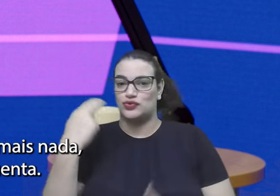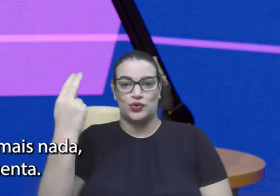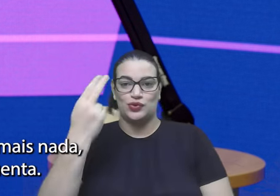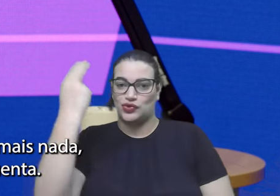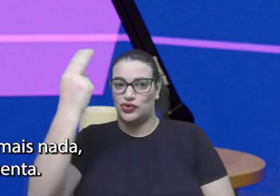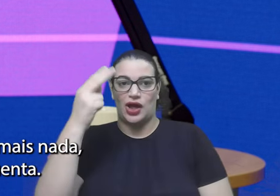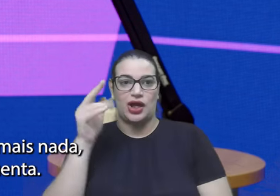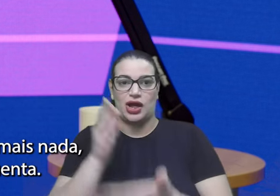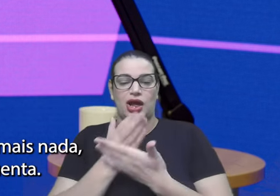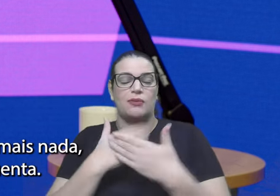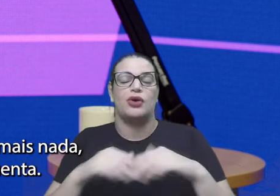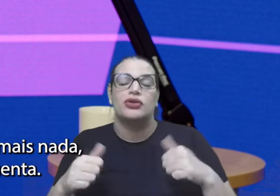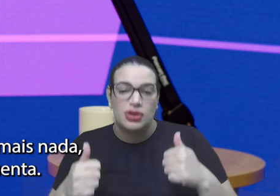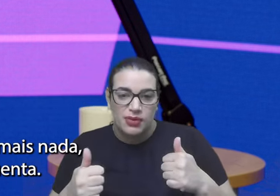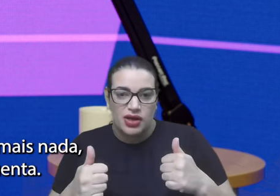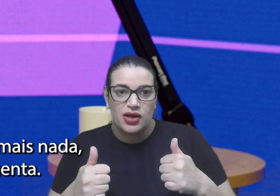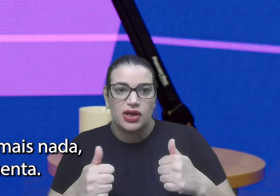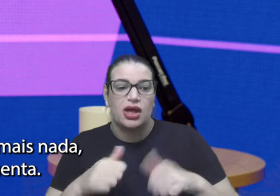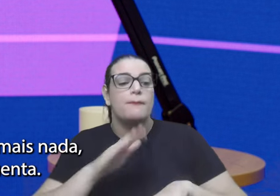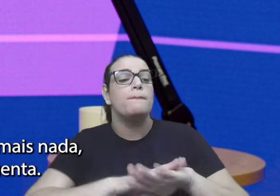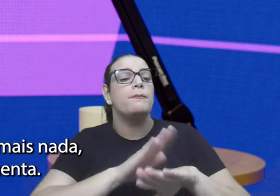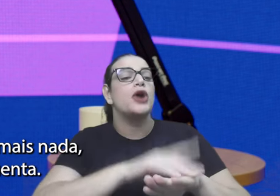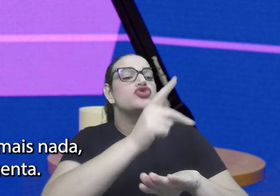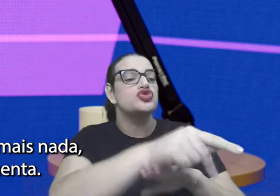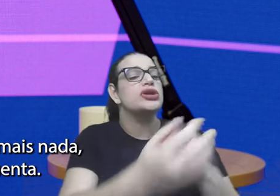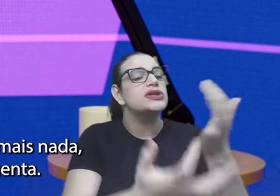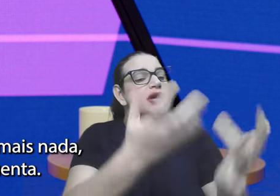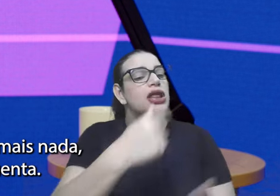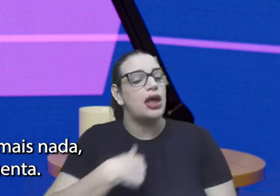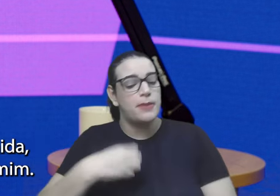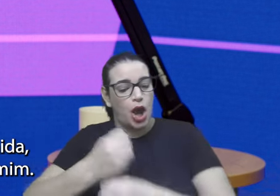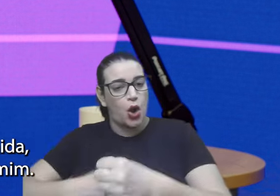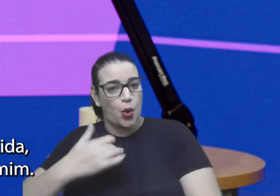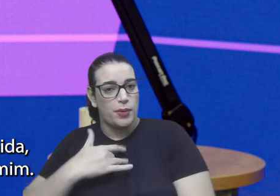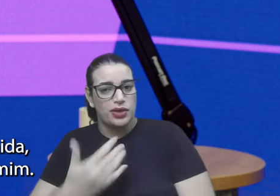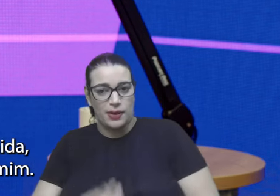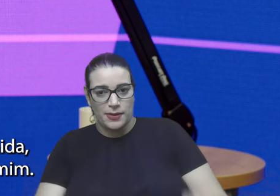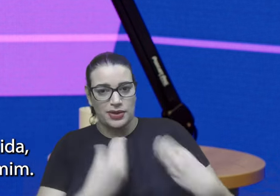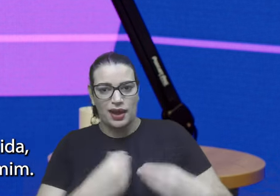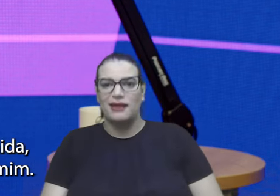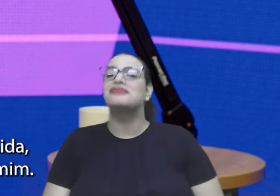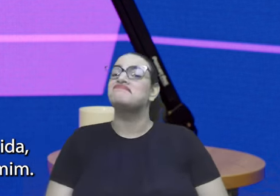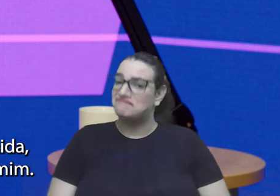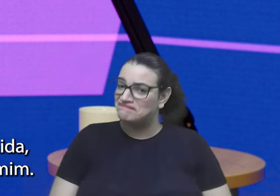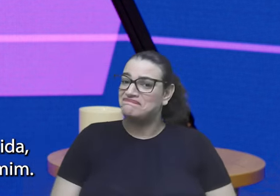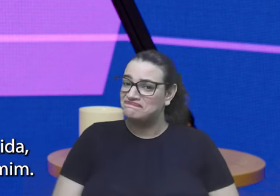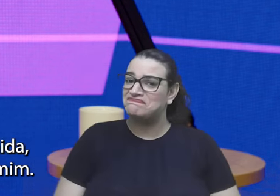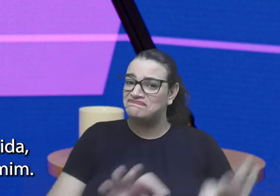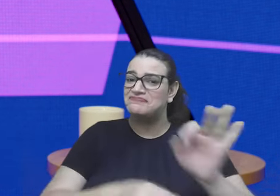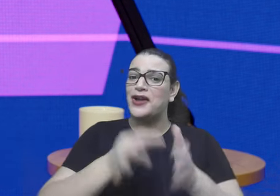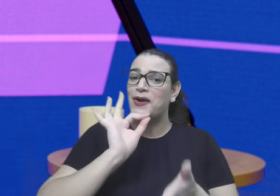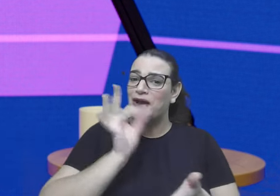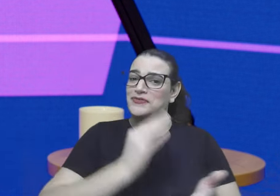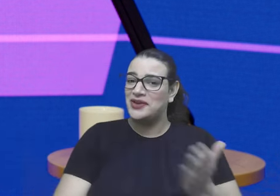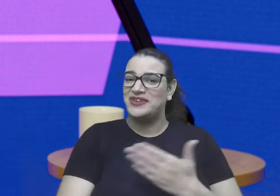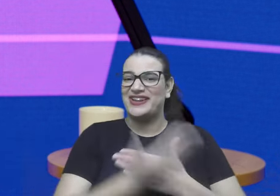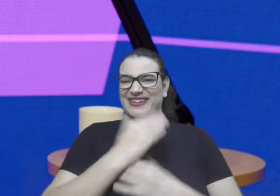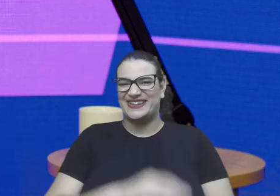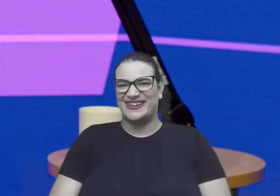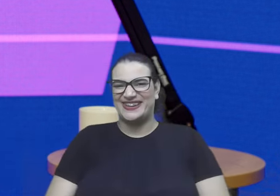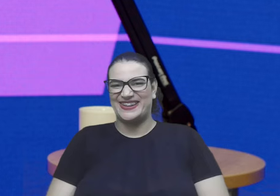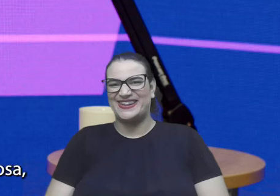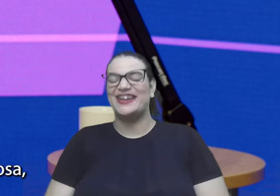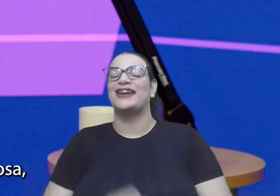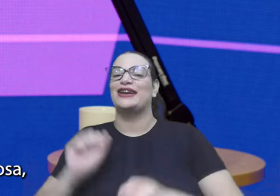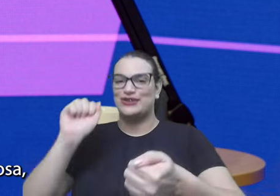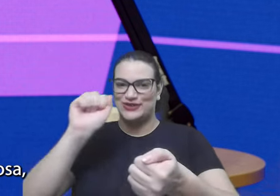condições de mais nada esquenta a minha comida esquenta esses dias ele fez a minha comida ele tem tem feito cafezinho para mim eu falei isso aí vamos lá